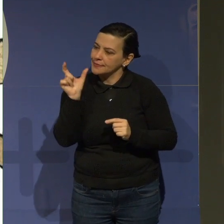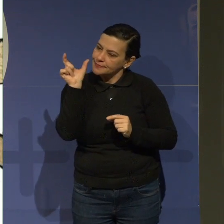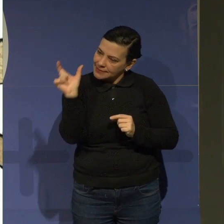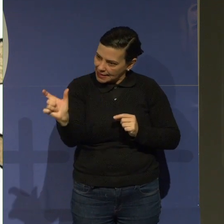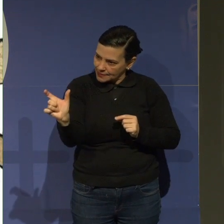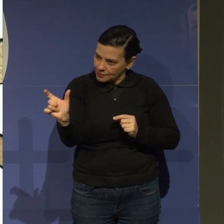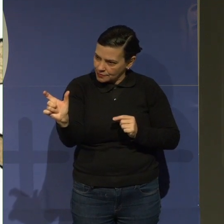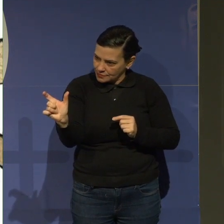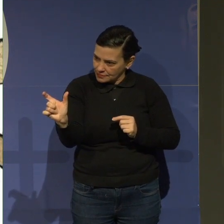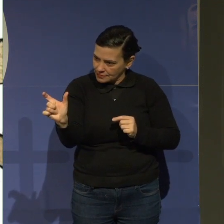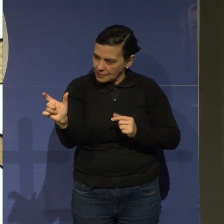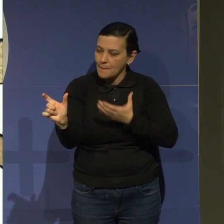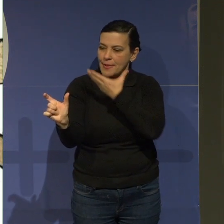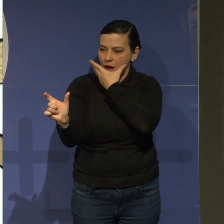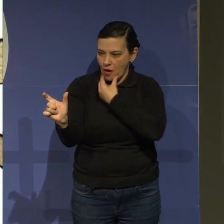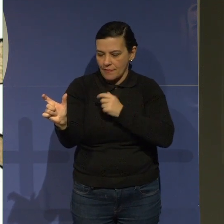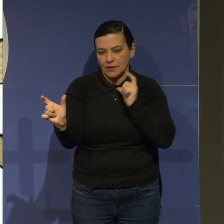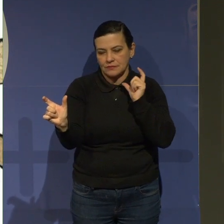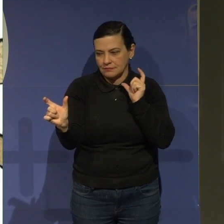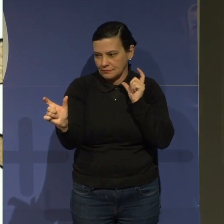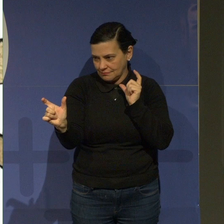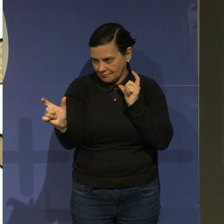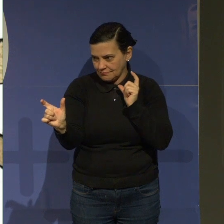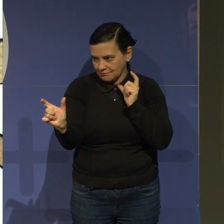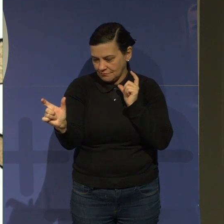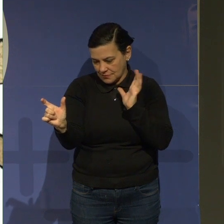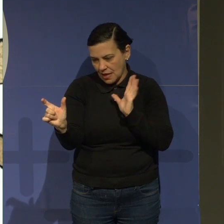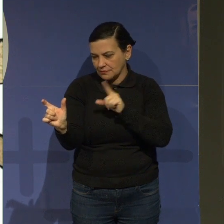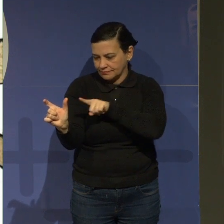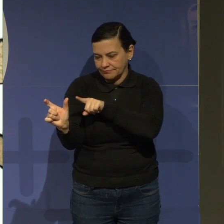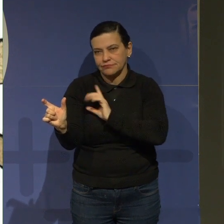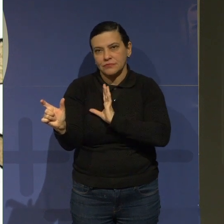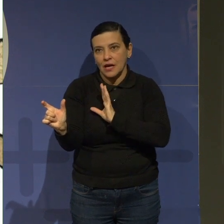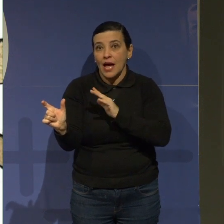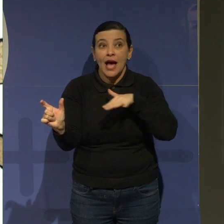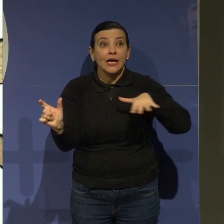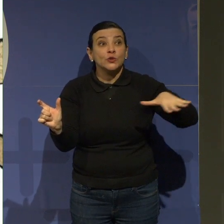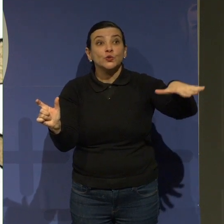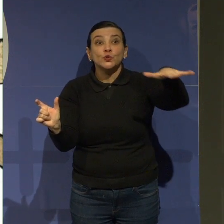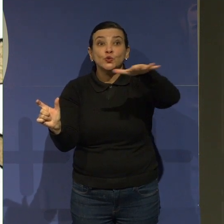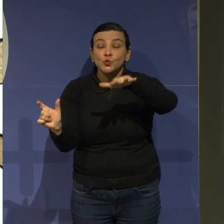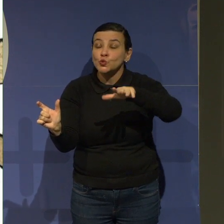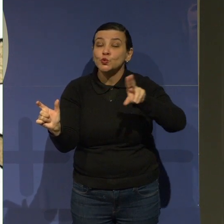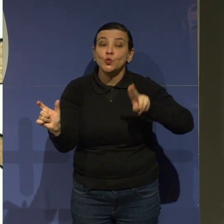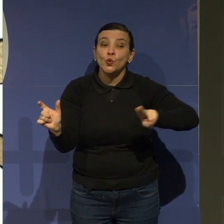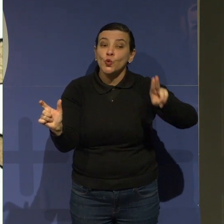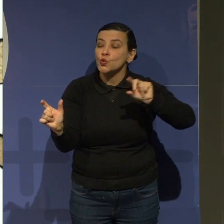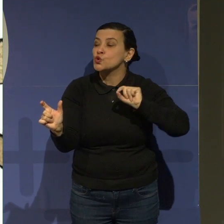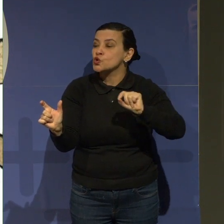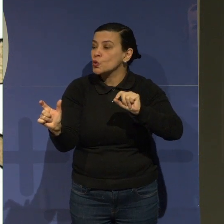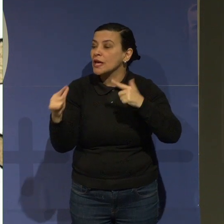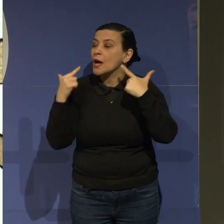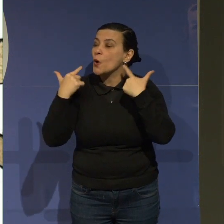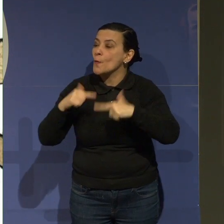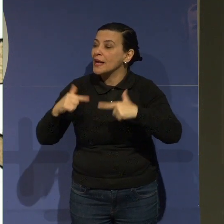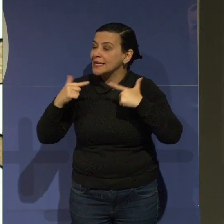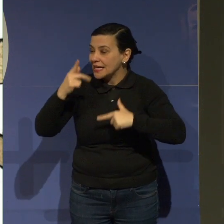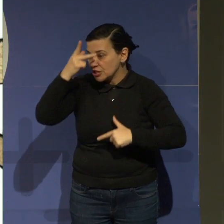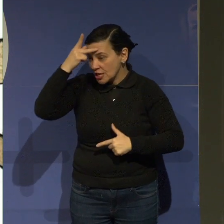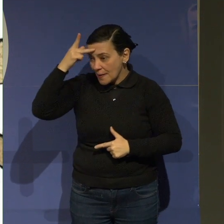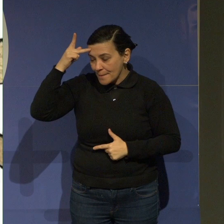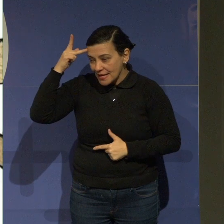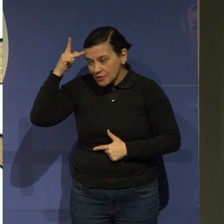masculino, o medo, na verdade, a imprensa usando ainda uma linguagem para falar sobre pessoas